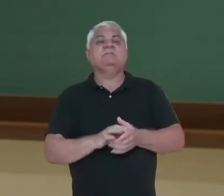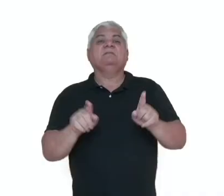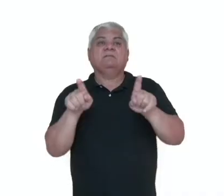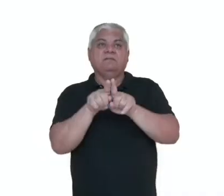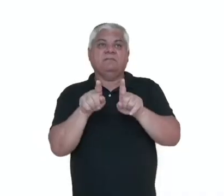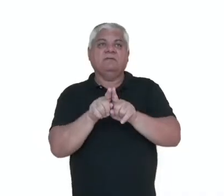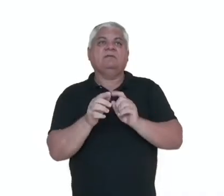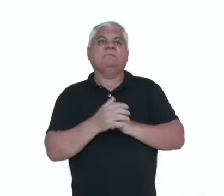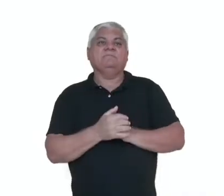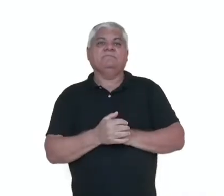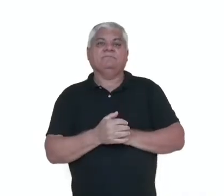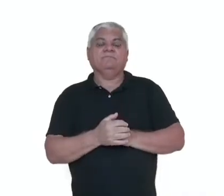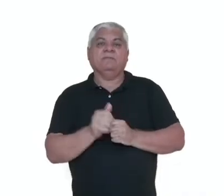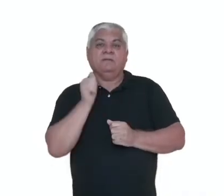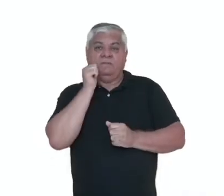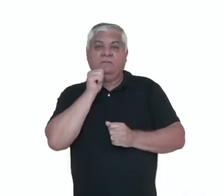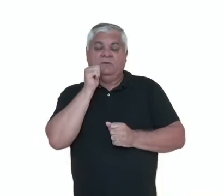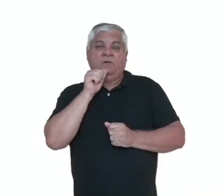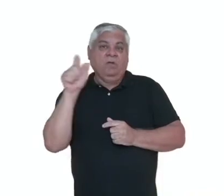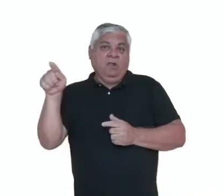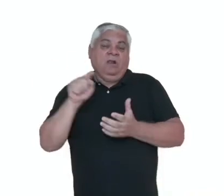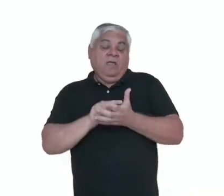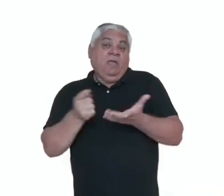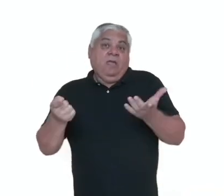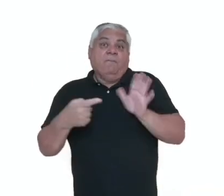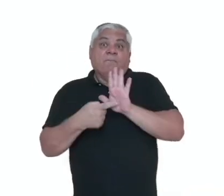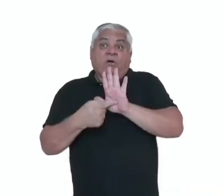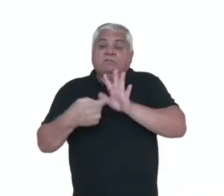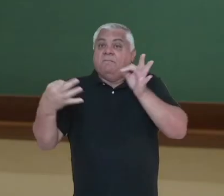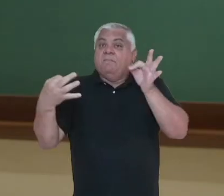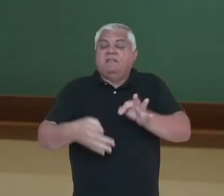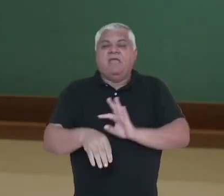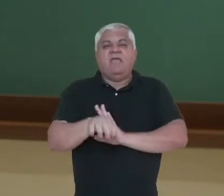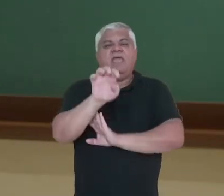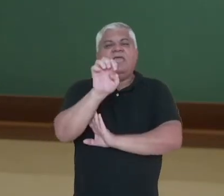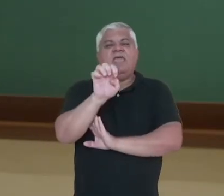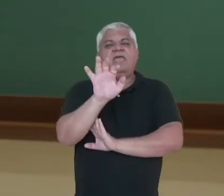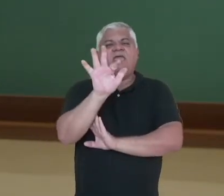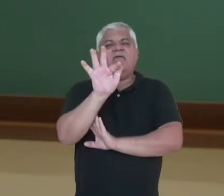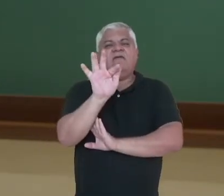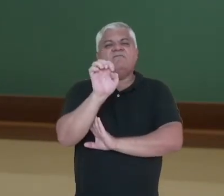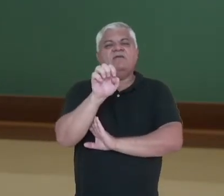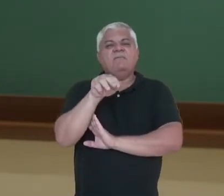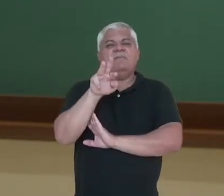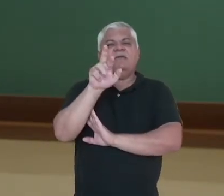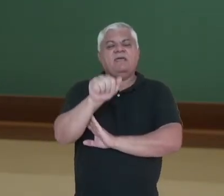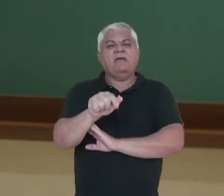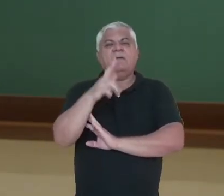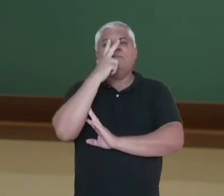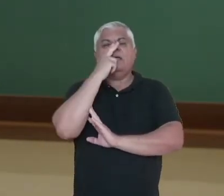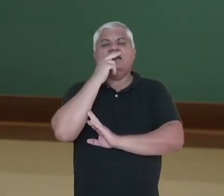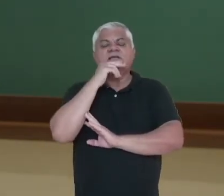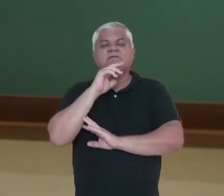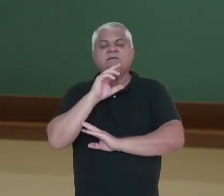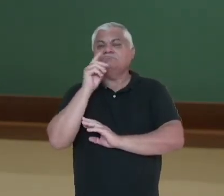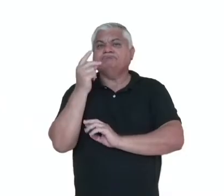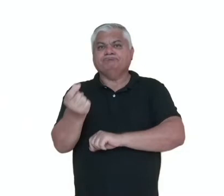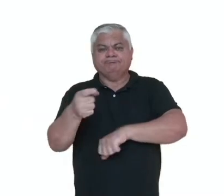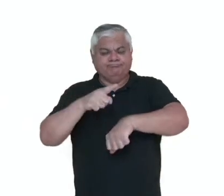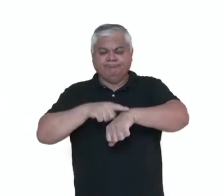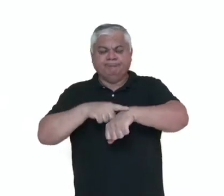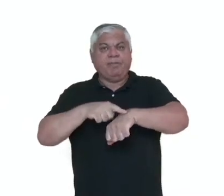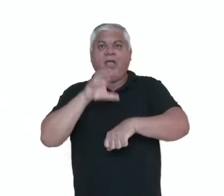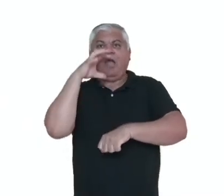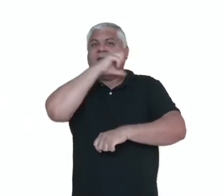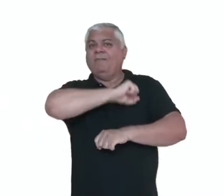também, no caso, a performance ela tem um caráter efêmero. O que é efêmero? Quer dizer que ele funciona por um curto espaço de tempo, podendo ser realizado